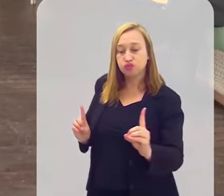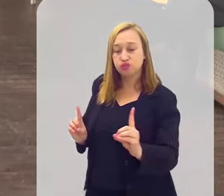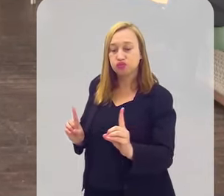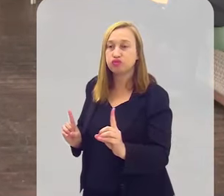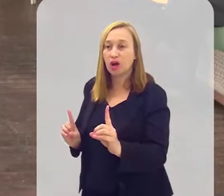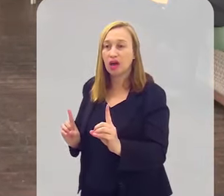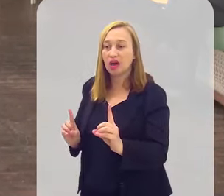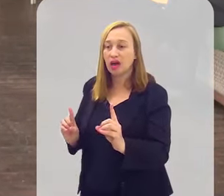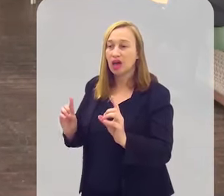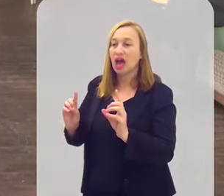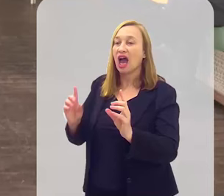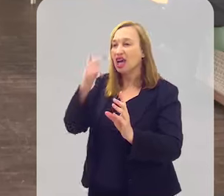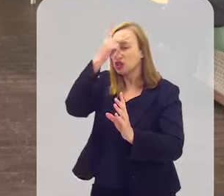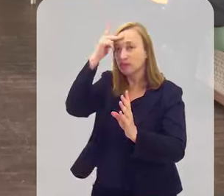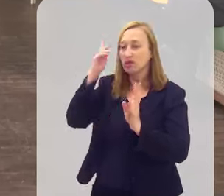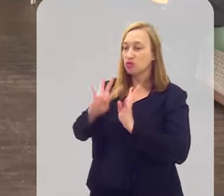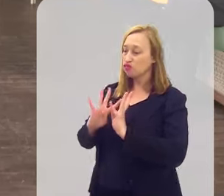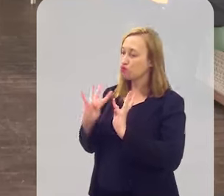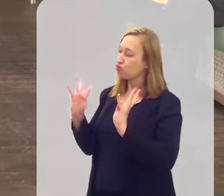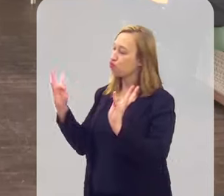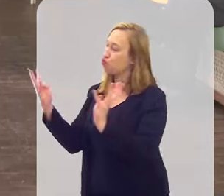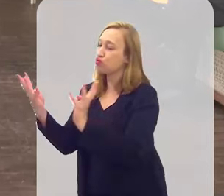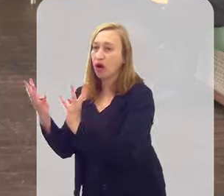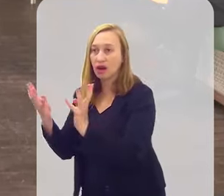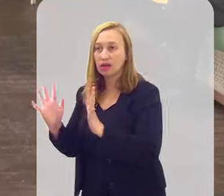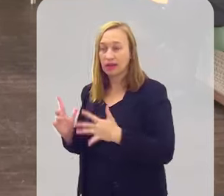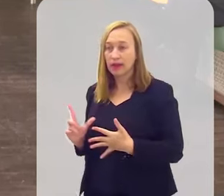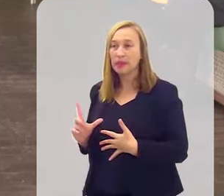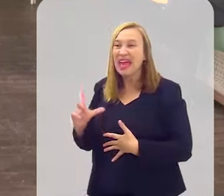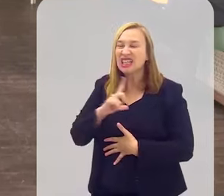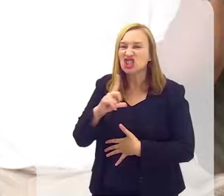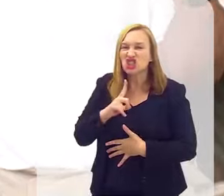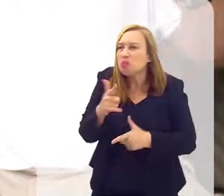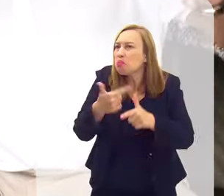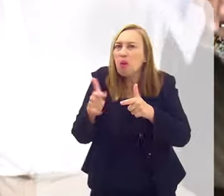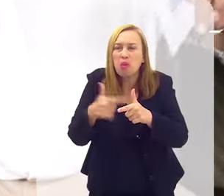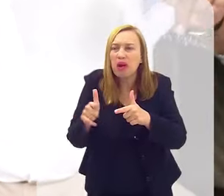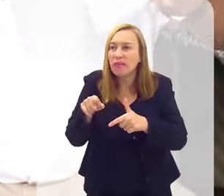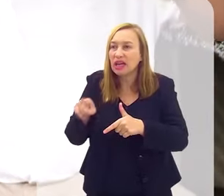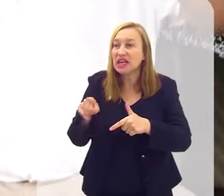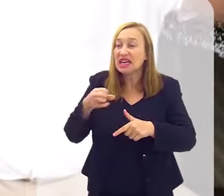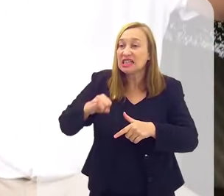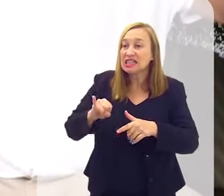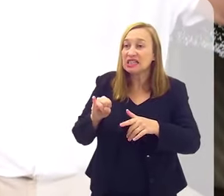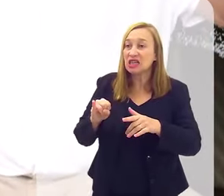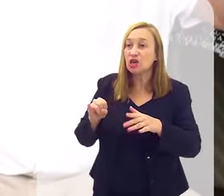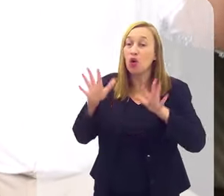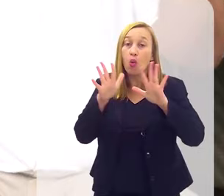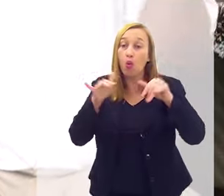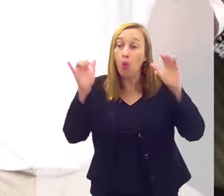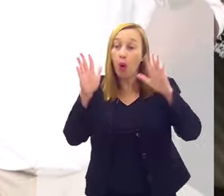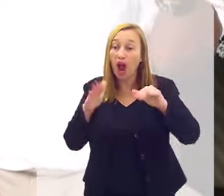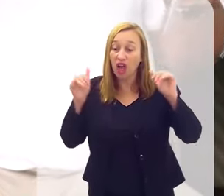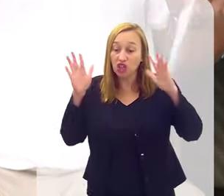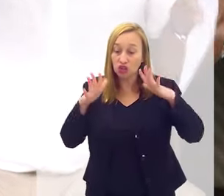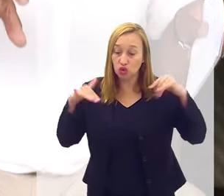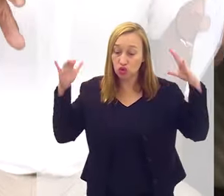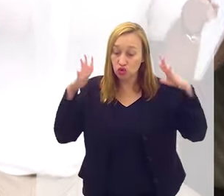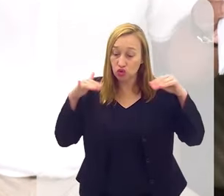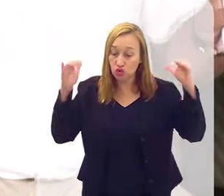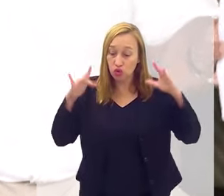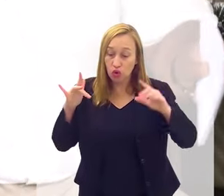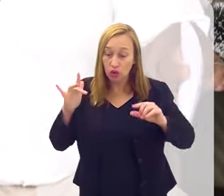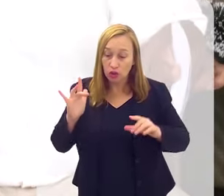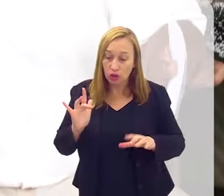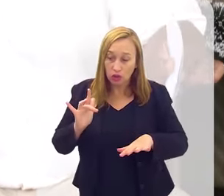Todo Jesus vem passando e ninguém dá nem confiança para Jesus porque tinha ali uma uma uma problemática se o Anjo